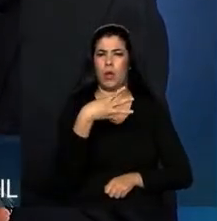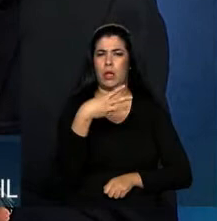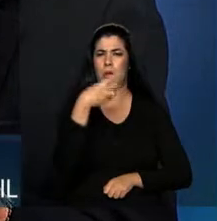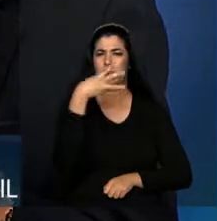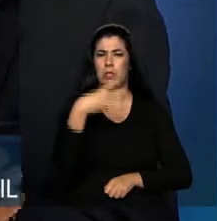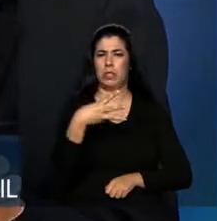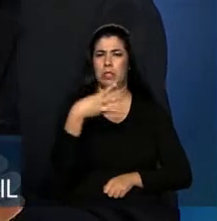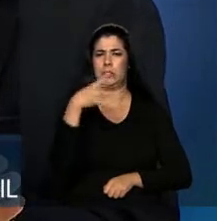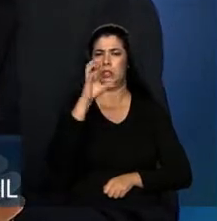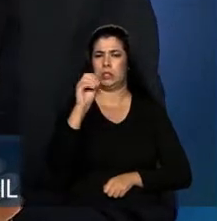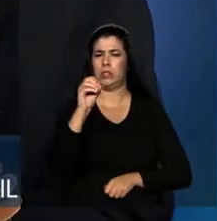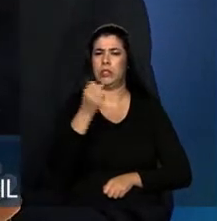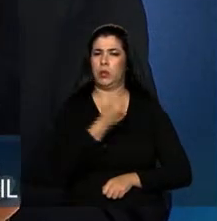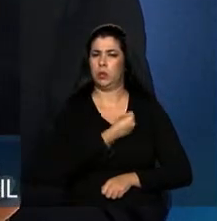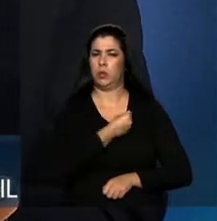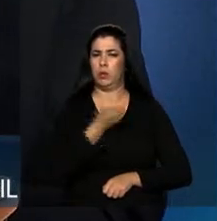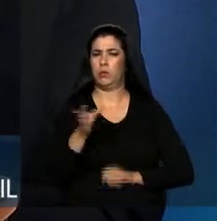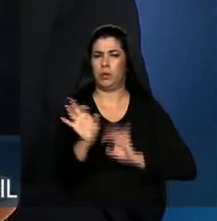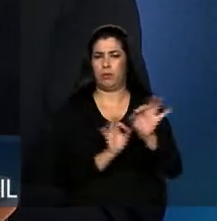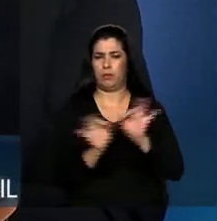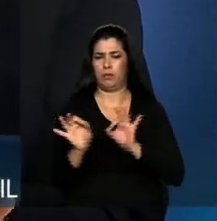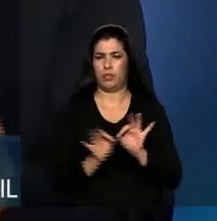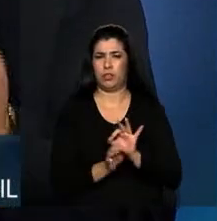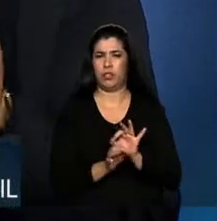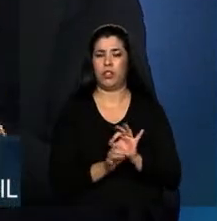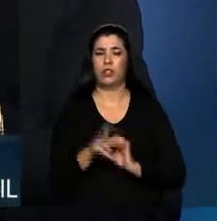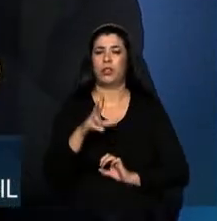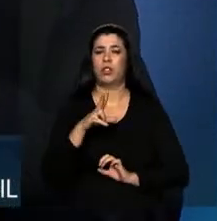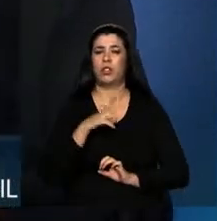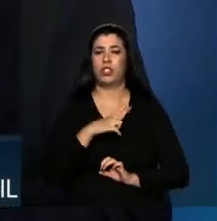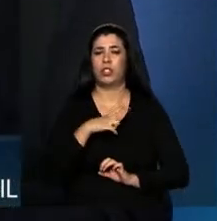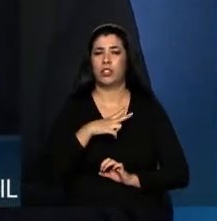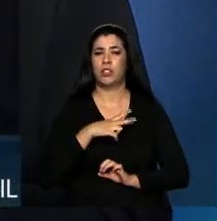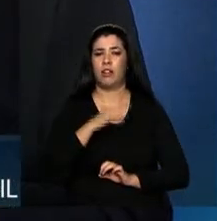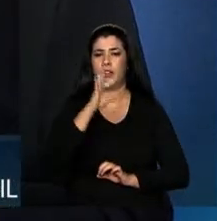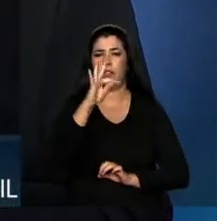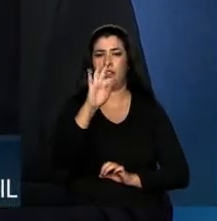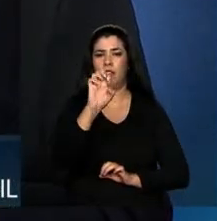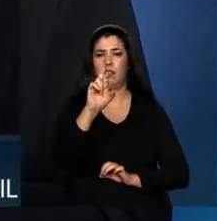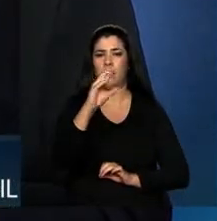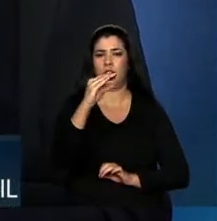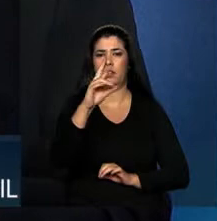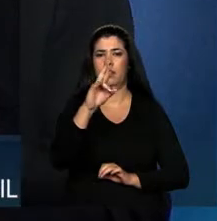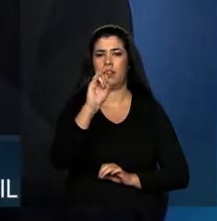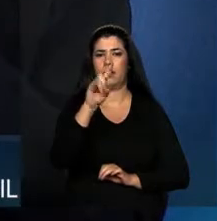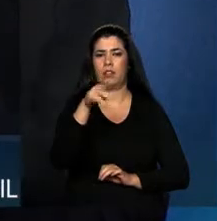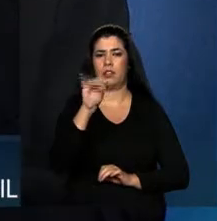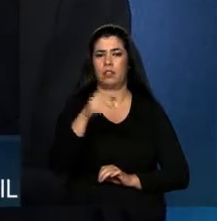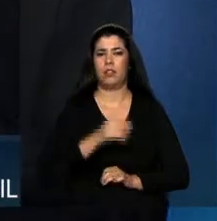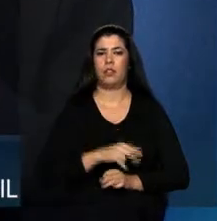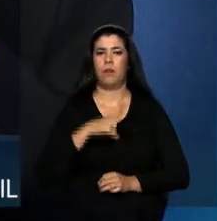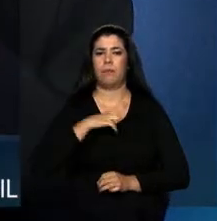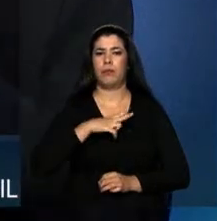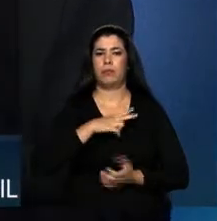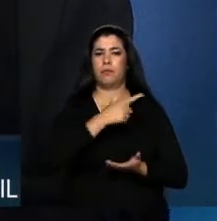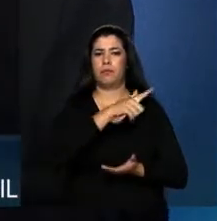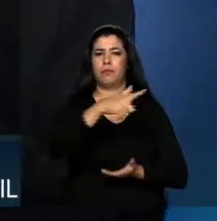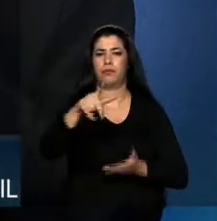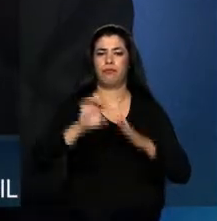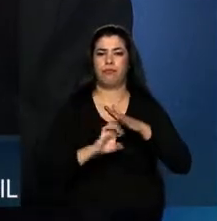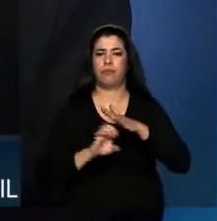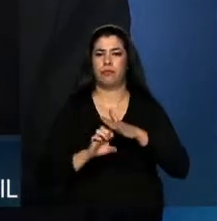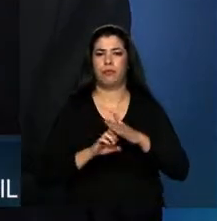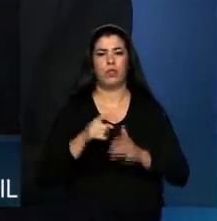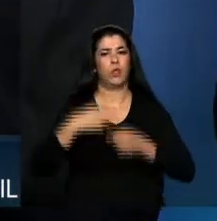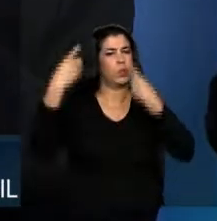4330, que é o projeto de terceirização. Nós somos contra, né? Nós não admitimos